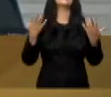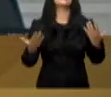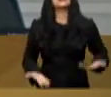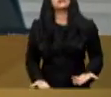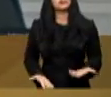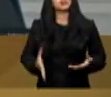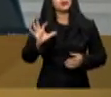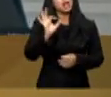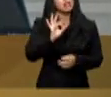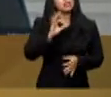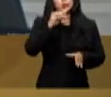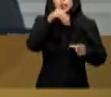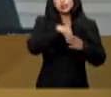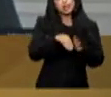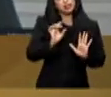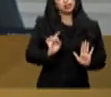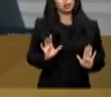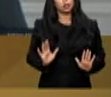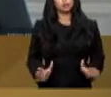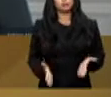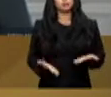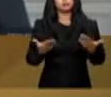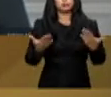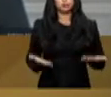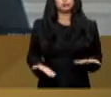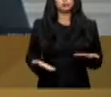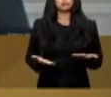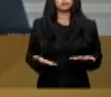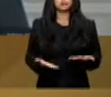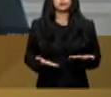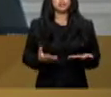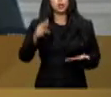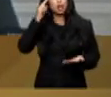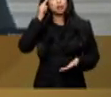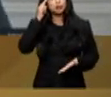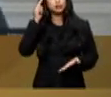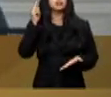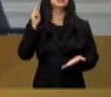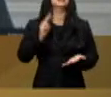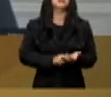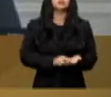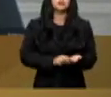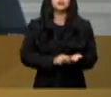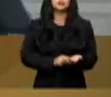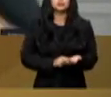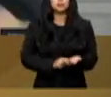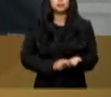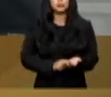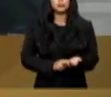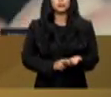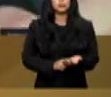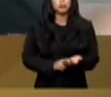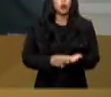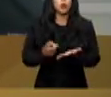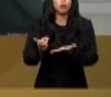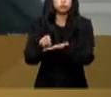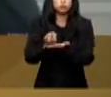a alíquota interna. De modo que, nessas hipóteses, a arrecadação do tributo não